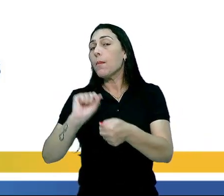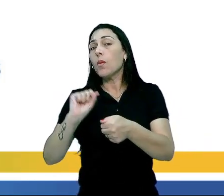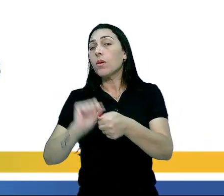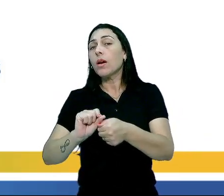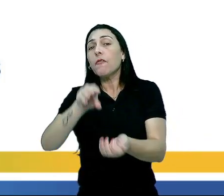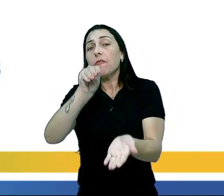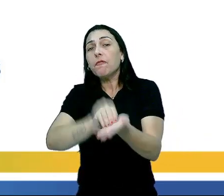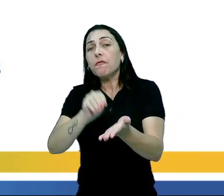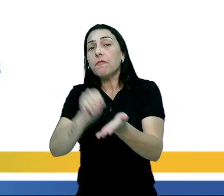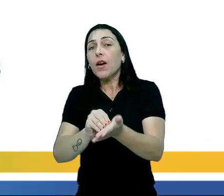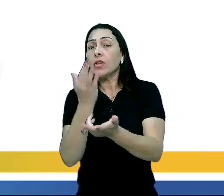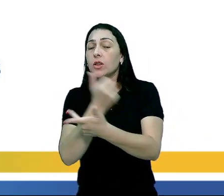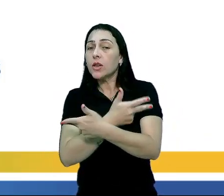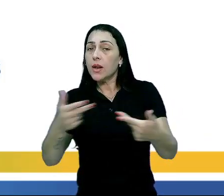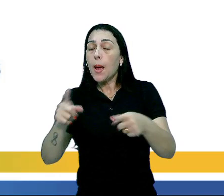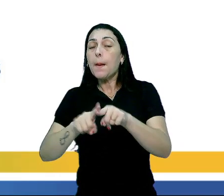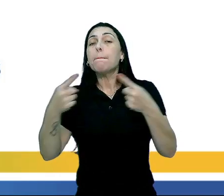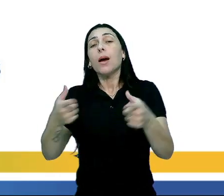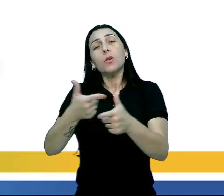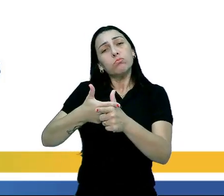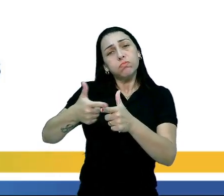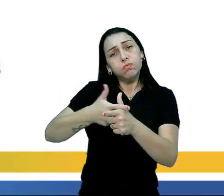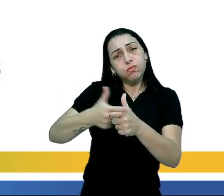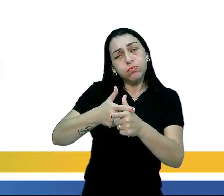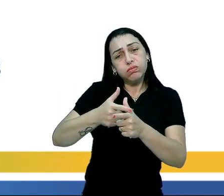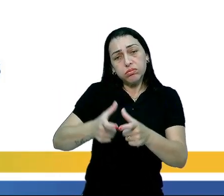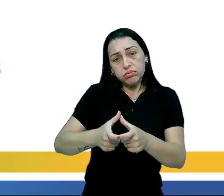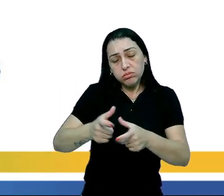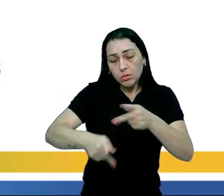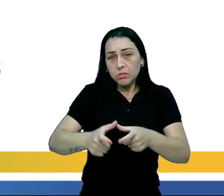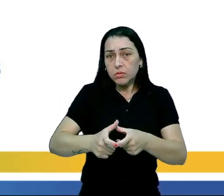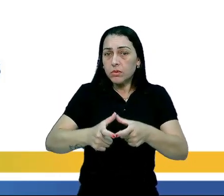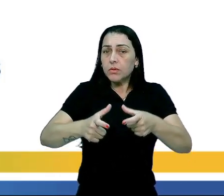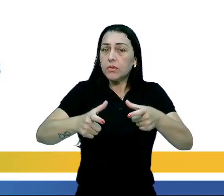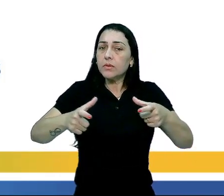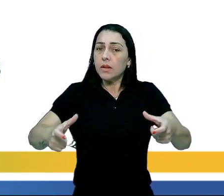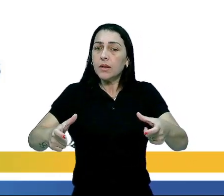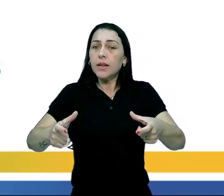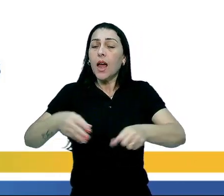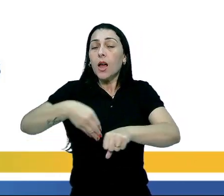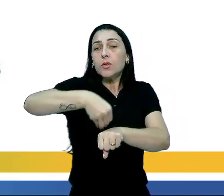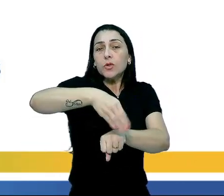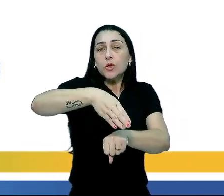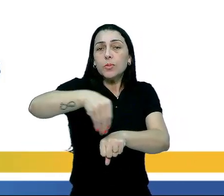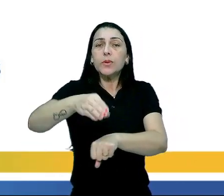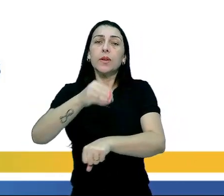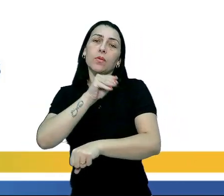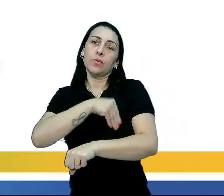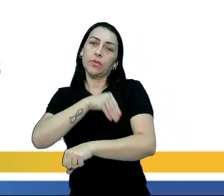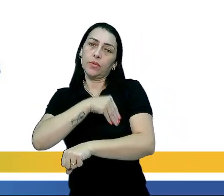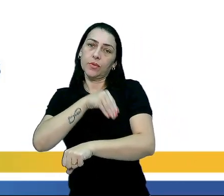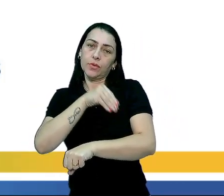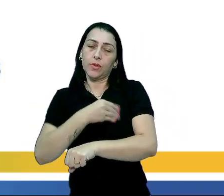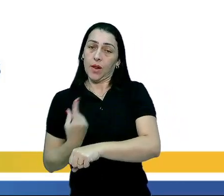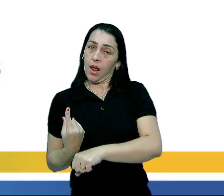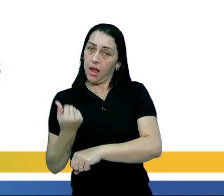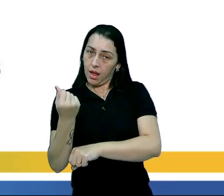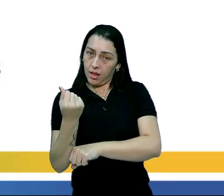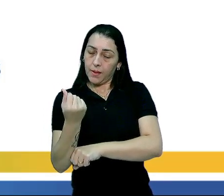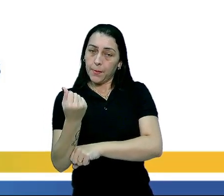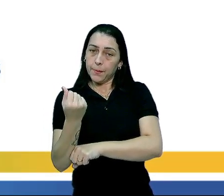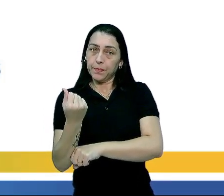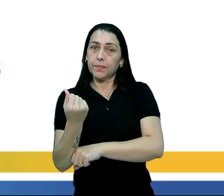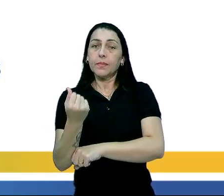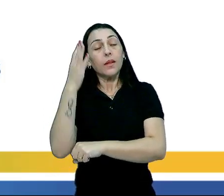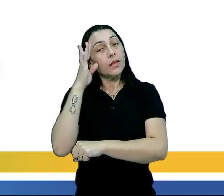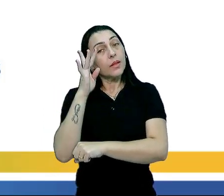da falta de alimentos. O problema da população crescer está relacionado à distribuição da renda.